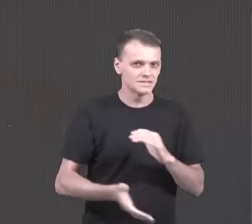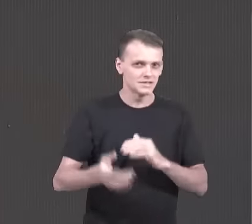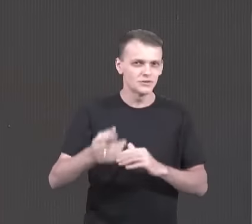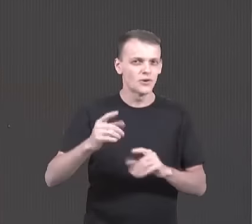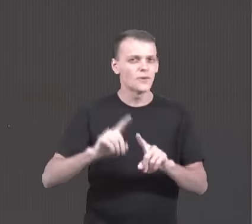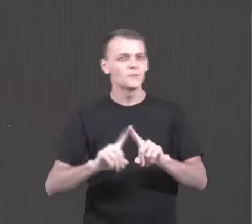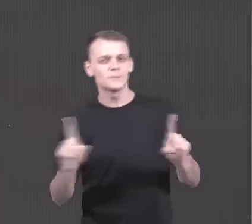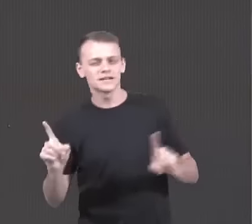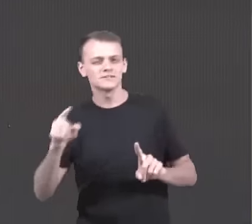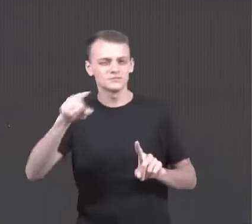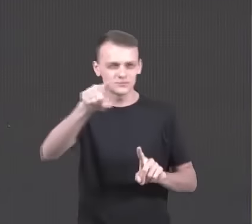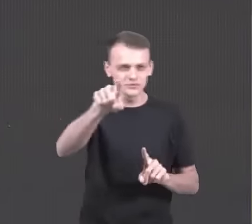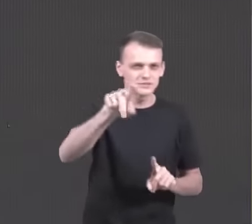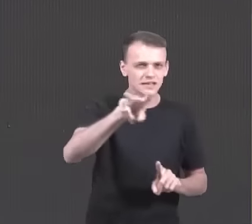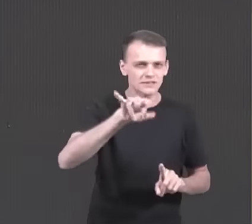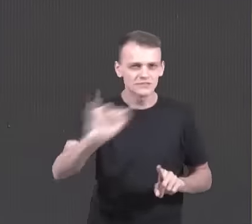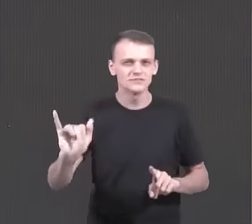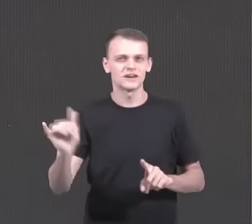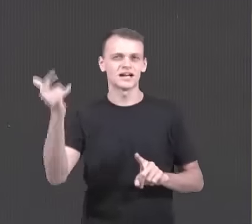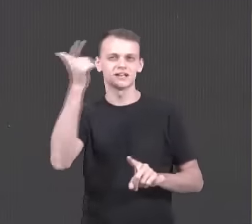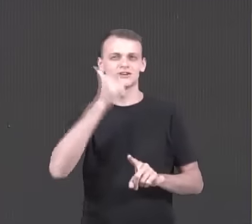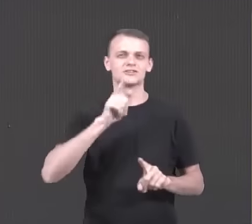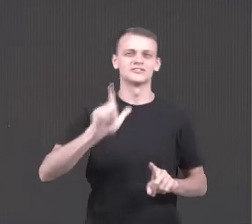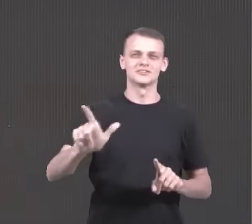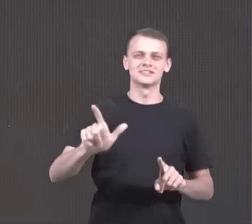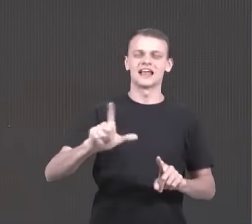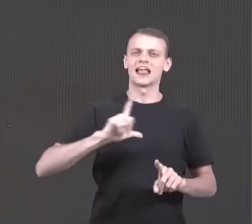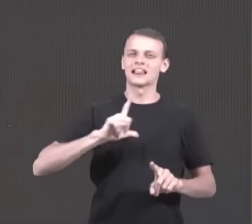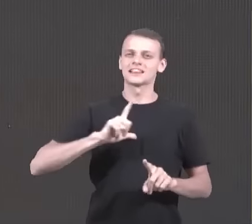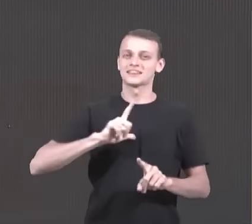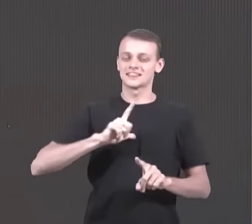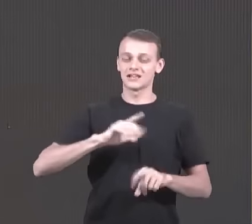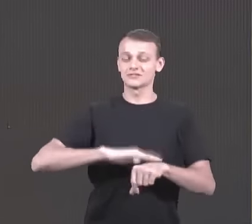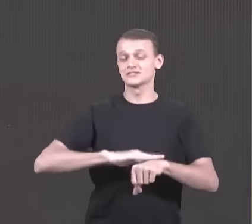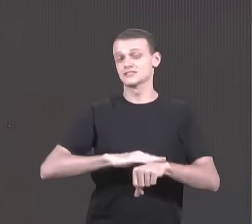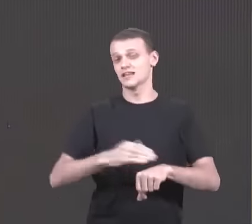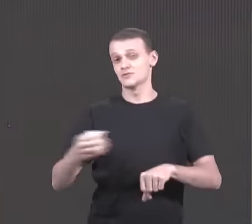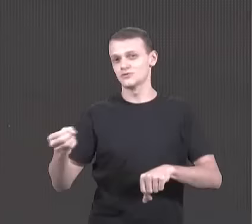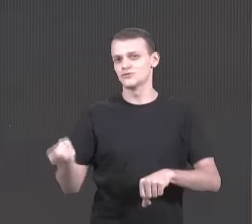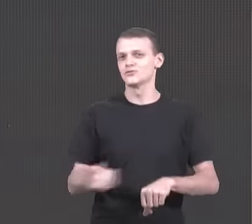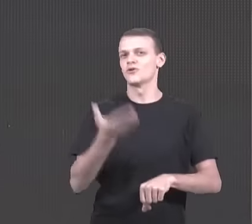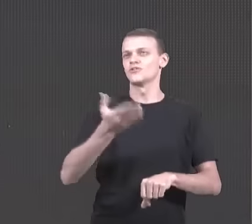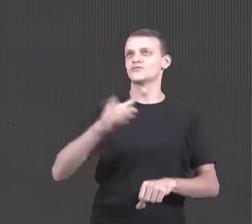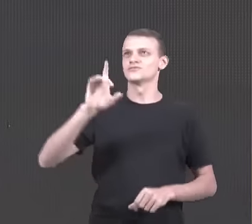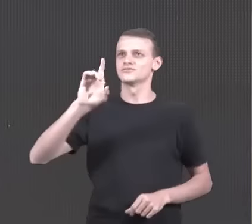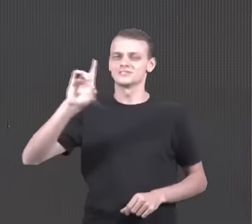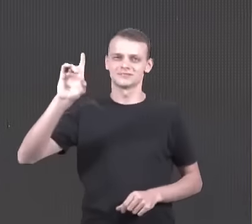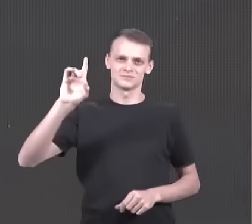segundo semestre. Existe uma virada de Deus nesse segundo semestre.